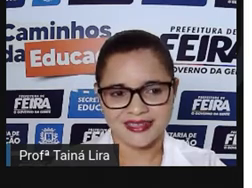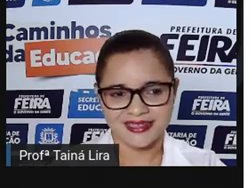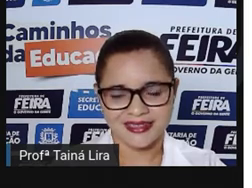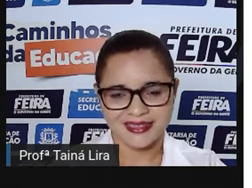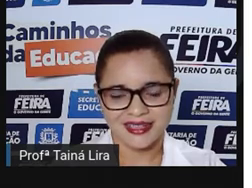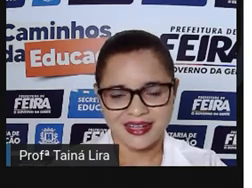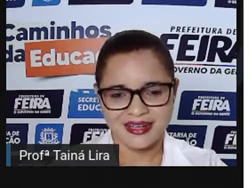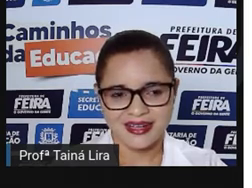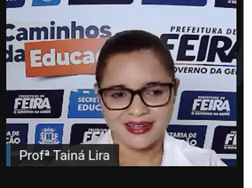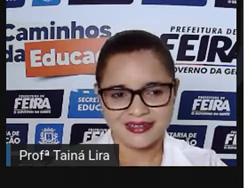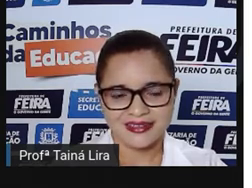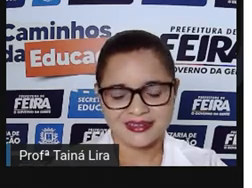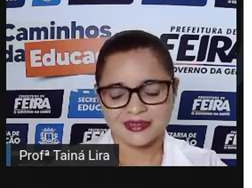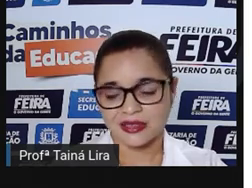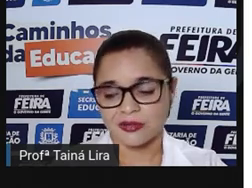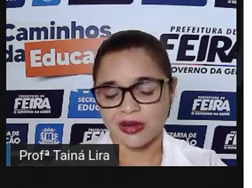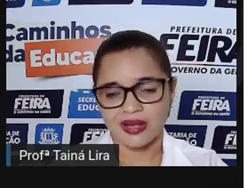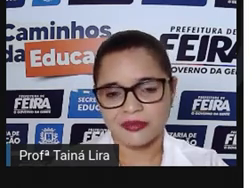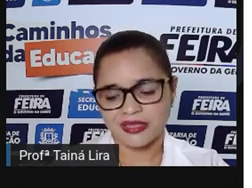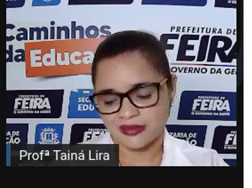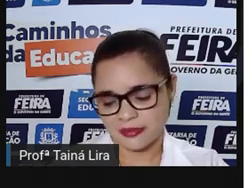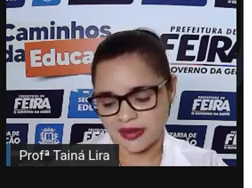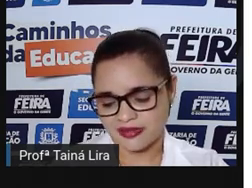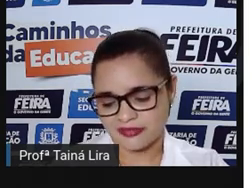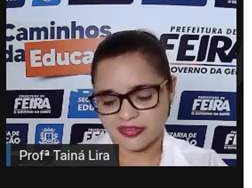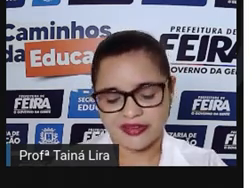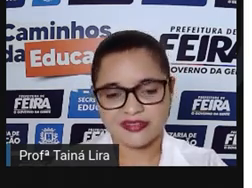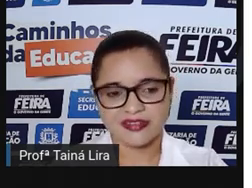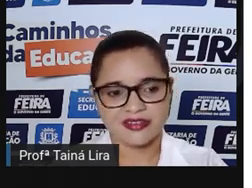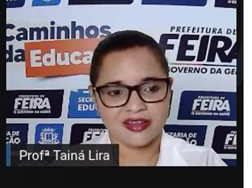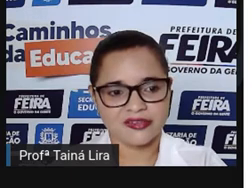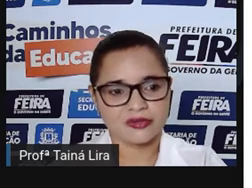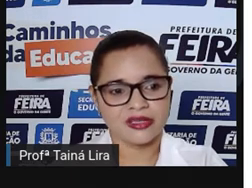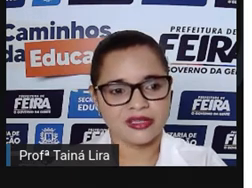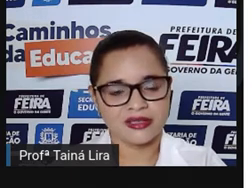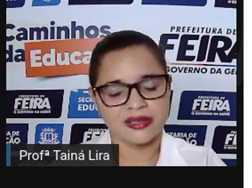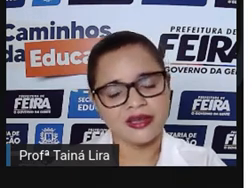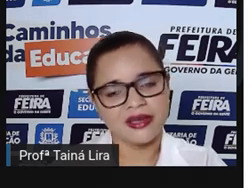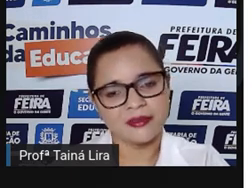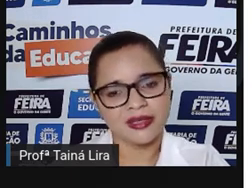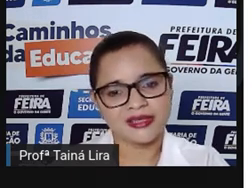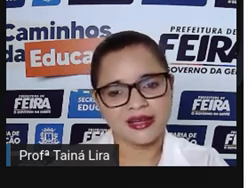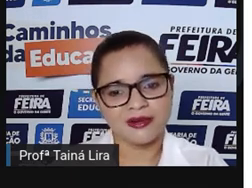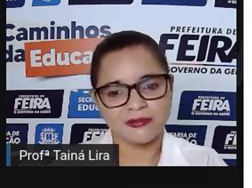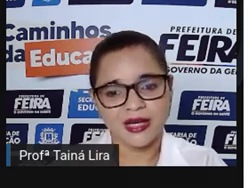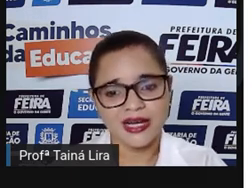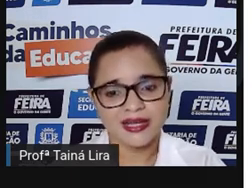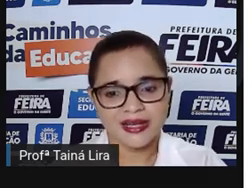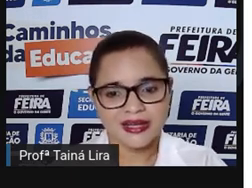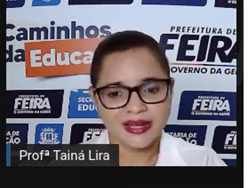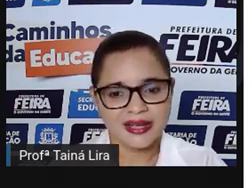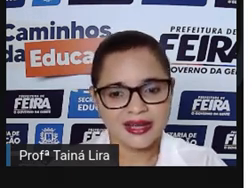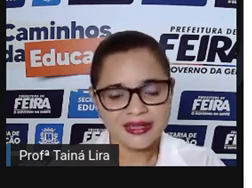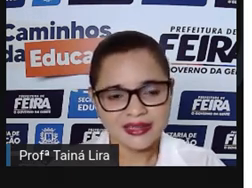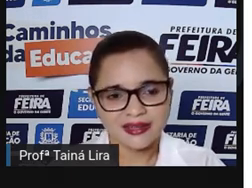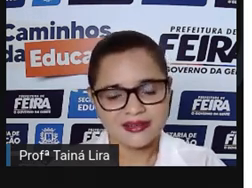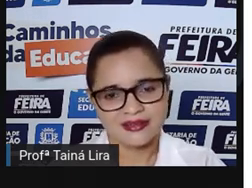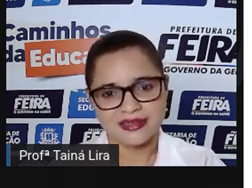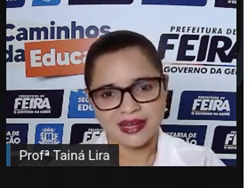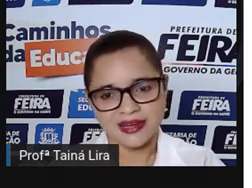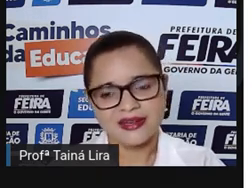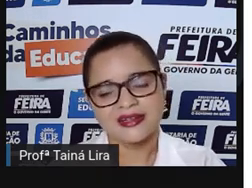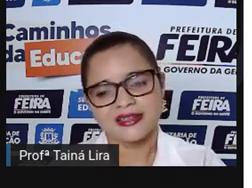E aí? Então, a maneira mais eficaz nesse caso aí, né, é mandar uma